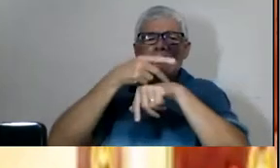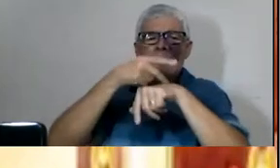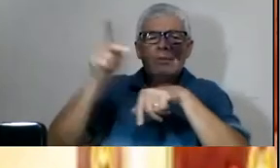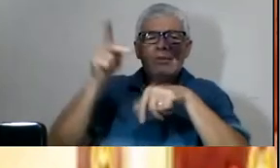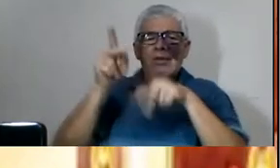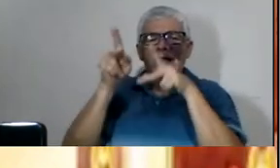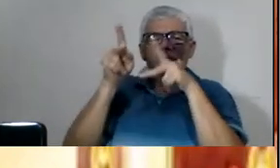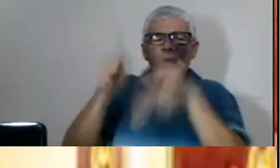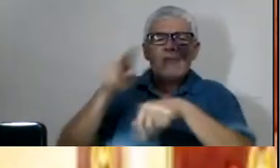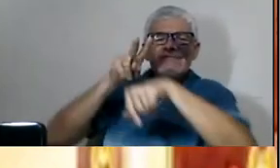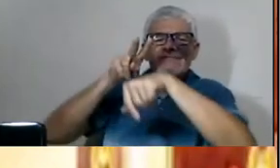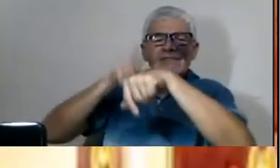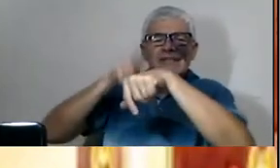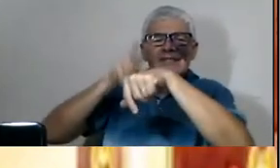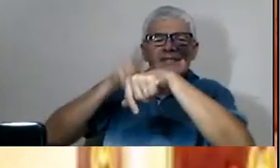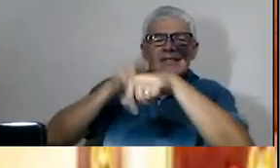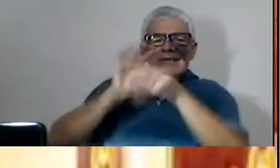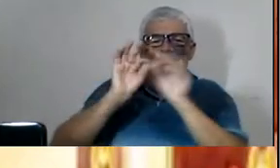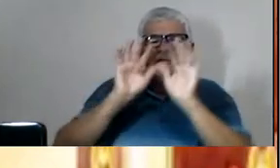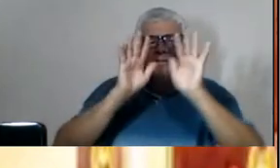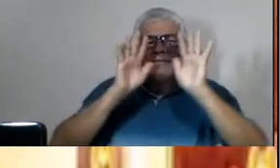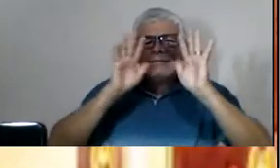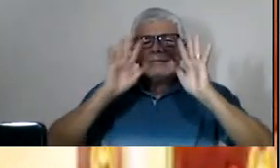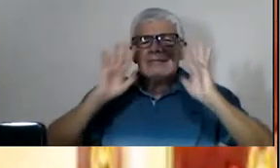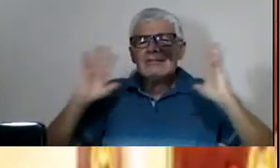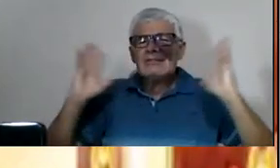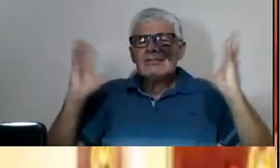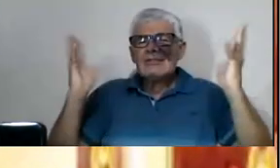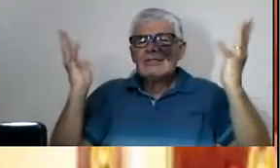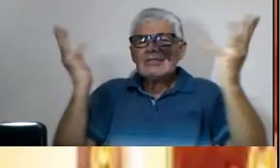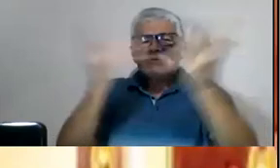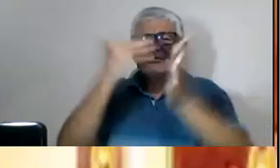Ai, que olha, mas não vai se distrair por causa disso, hein?